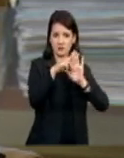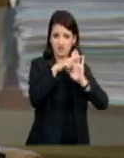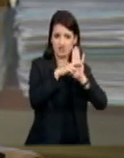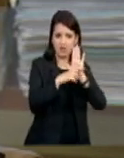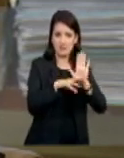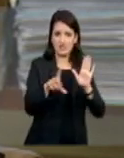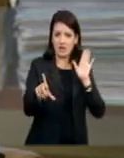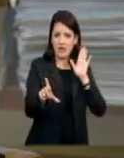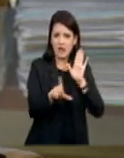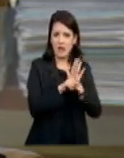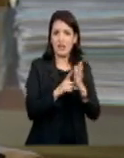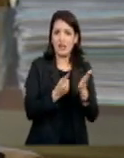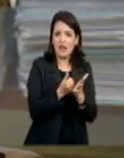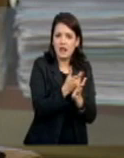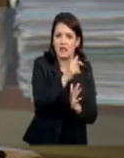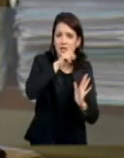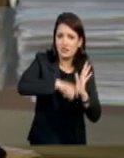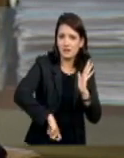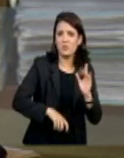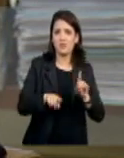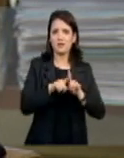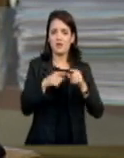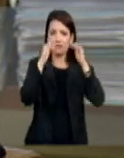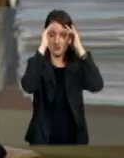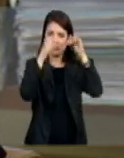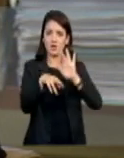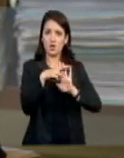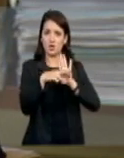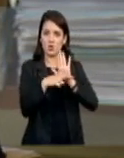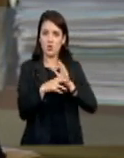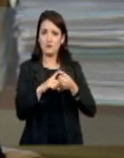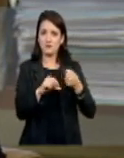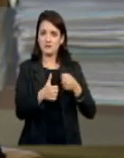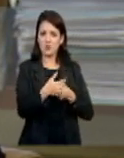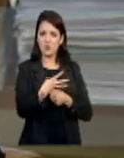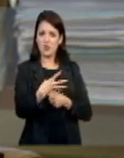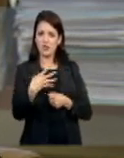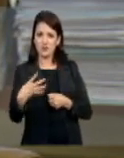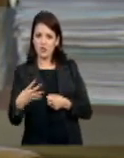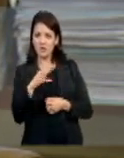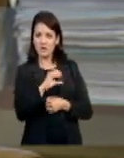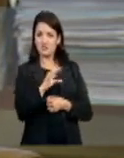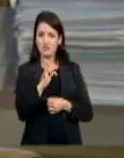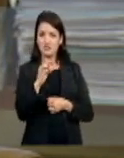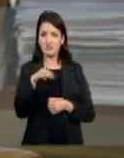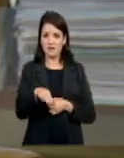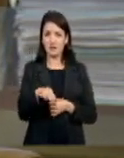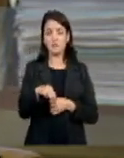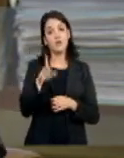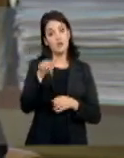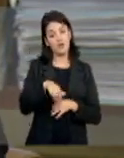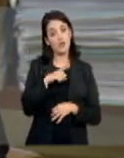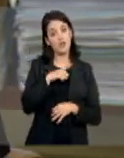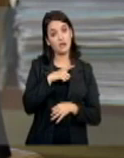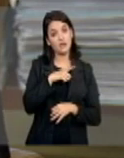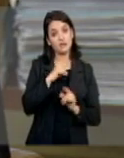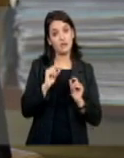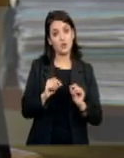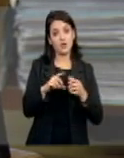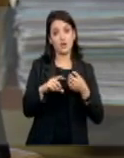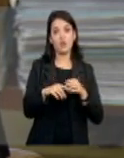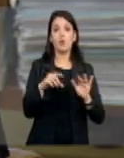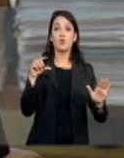esperado instrumental da norma nos seus artigos 144 primeiro no ctn artigo 144 que está aí precisamente no capítulo referente